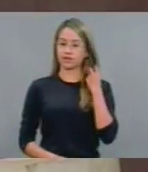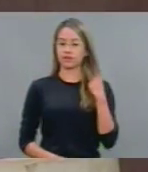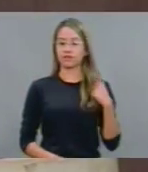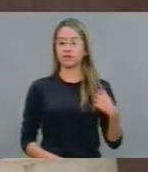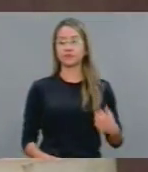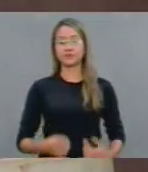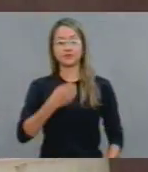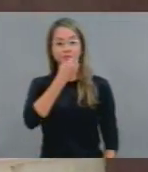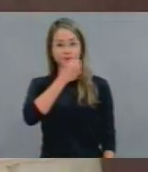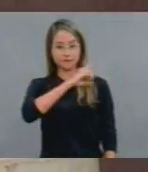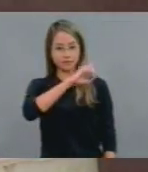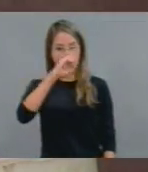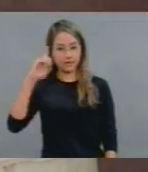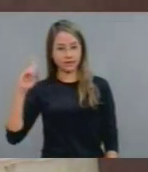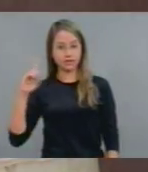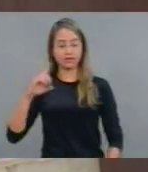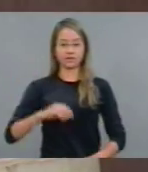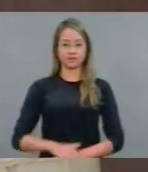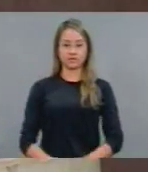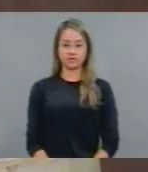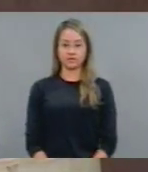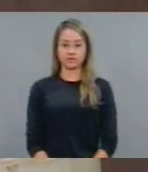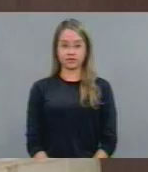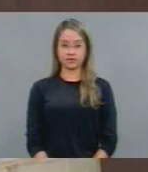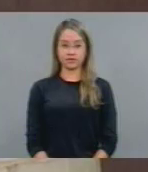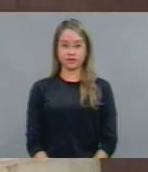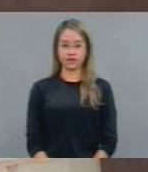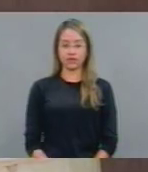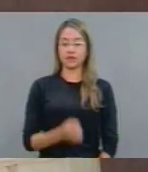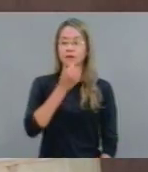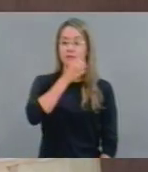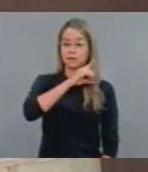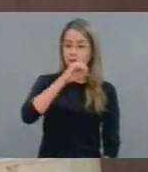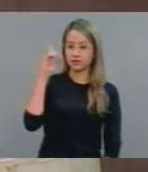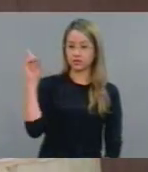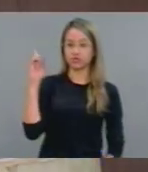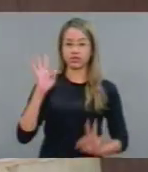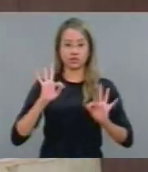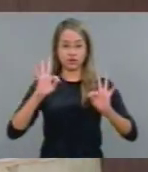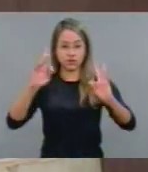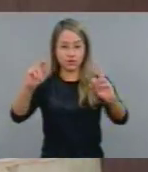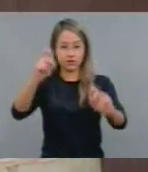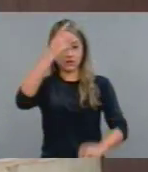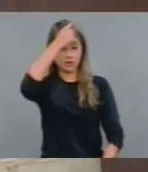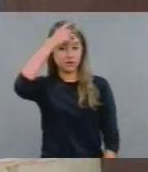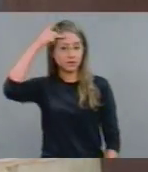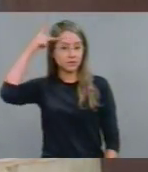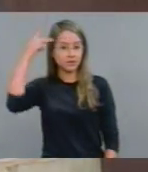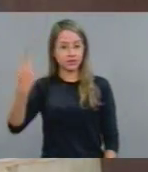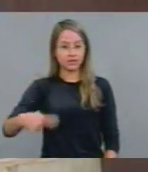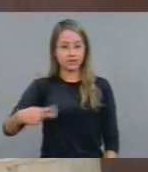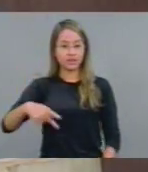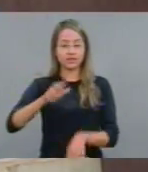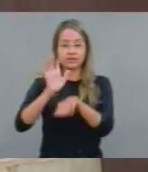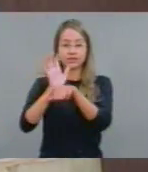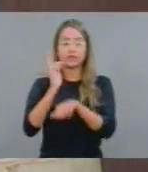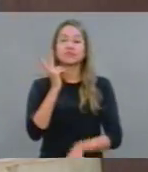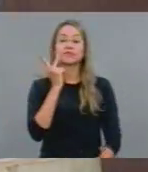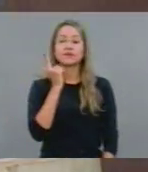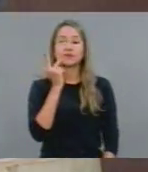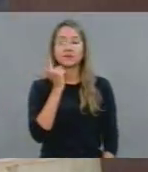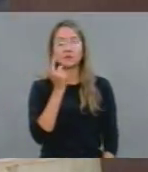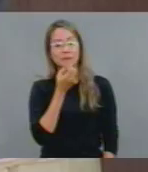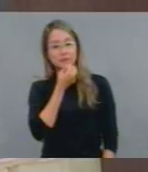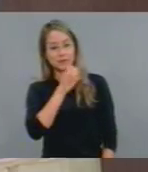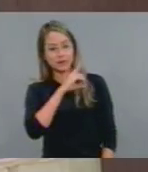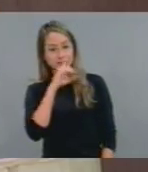Bom dia. Bom dia aos cearenses, às cearenses, aos deputados aqui presentes, aos servidores, trabalhadores